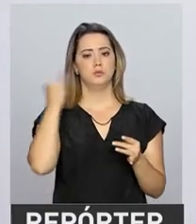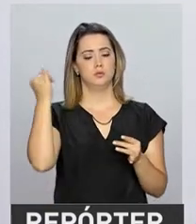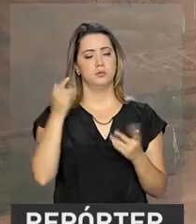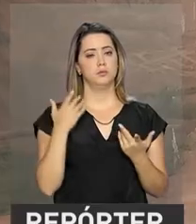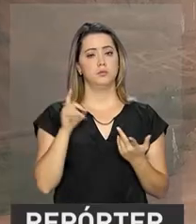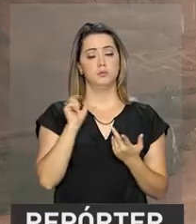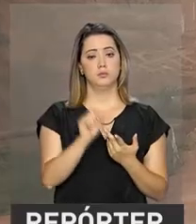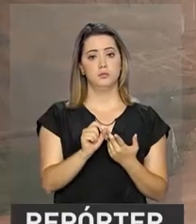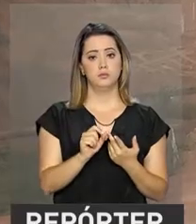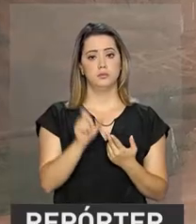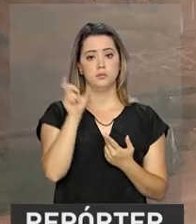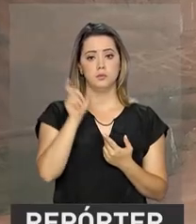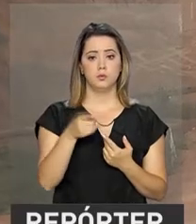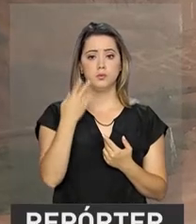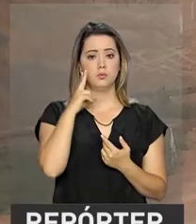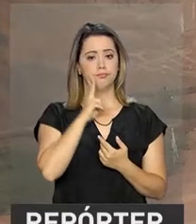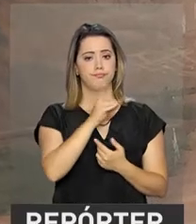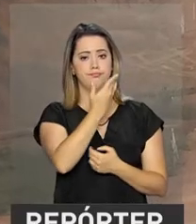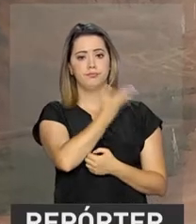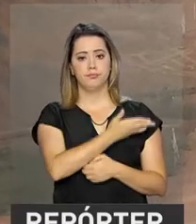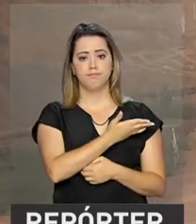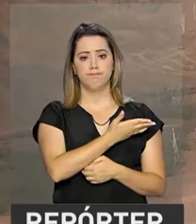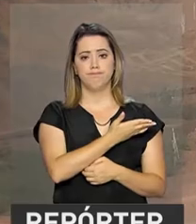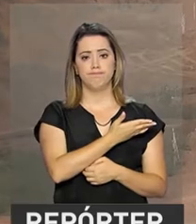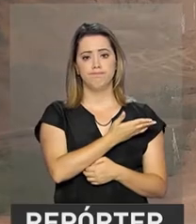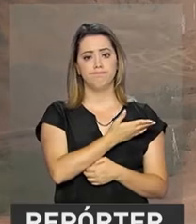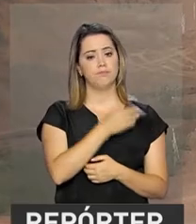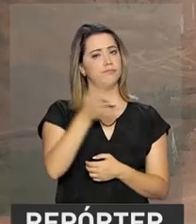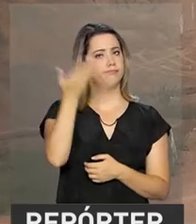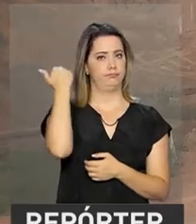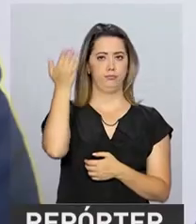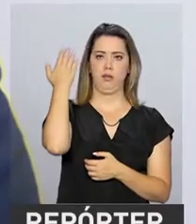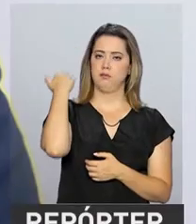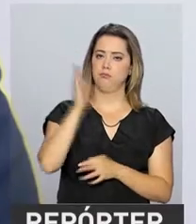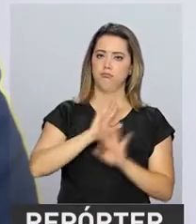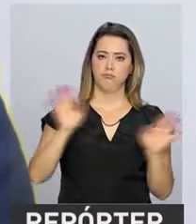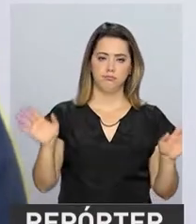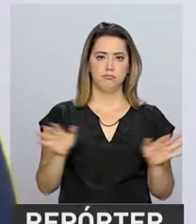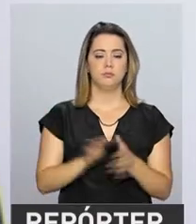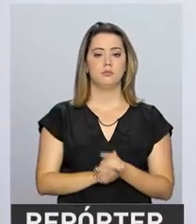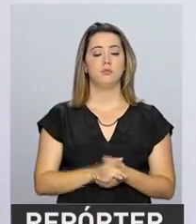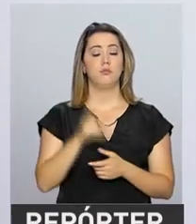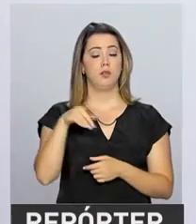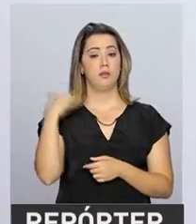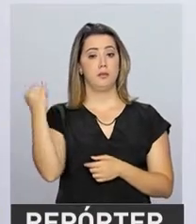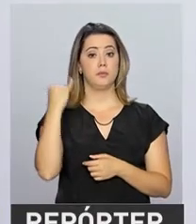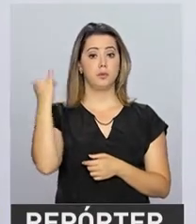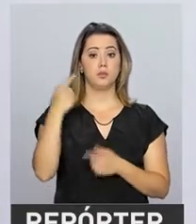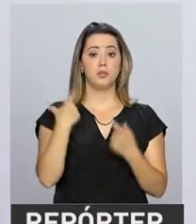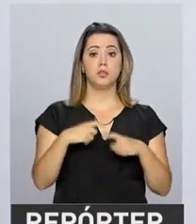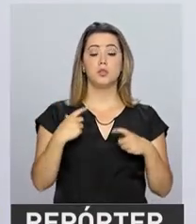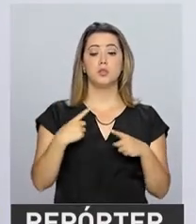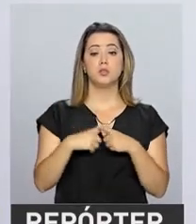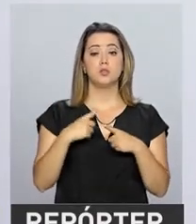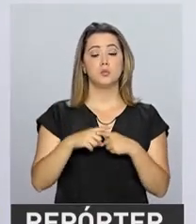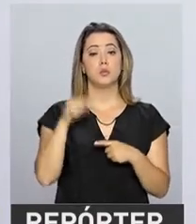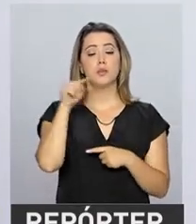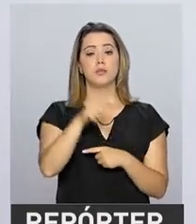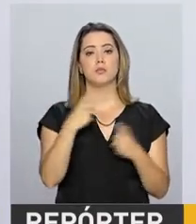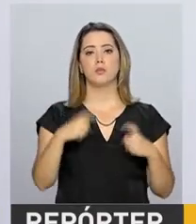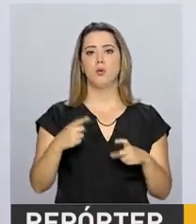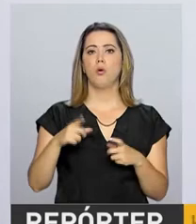para que imagens como essas se que no passado foi fundamental porque esta região se transformou num grande